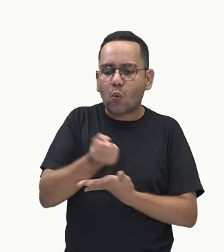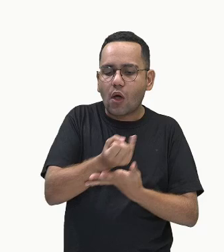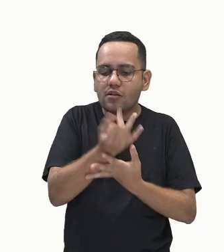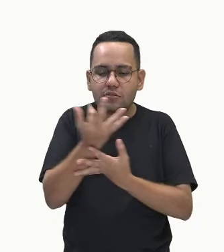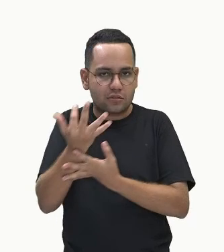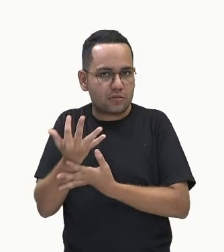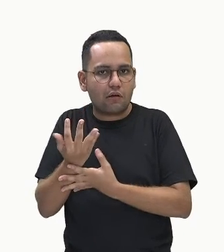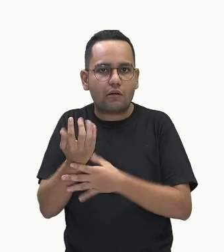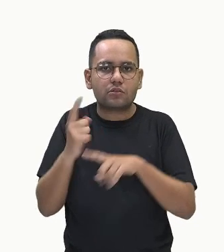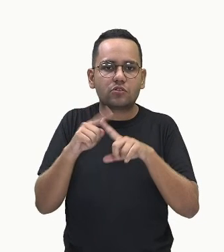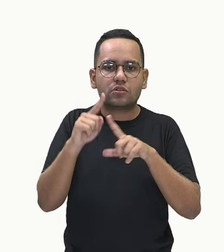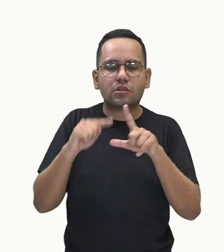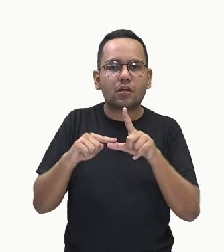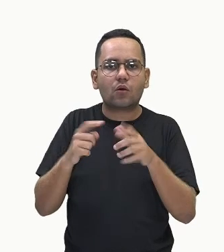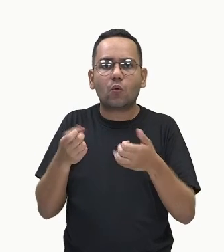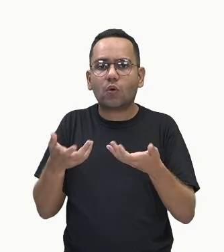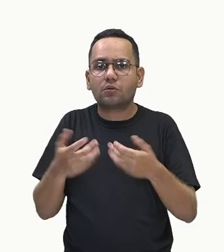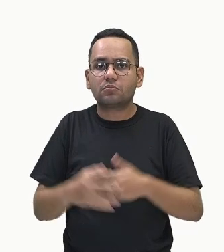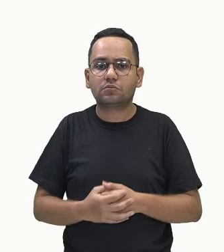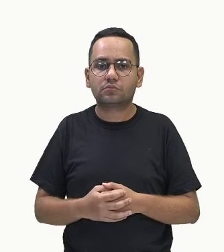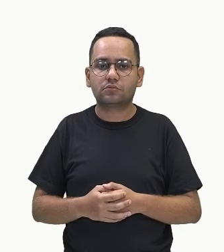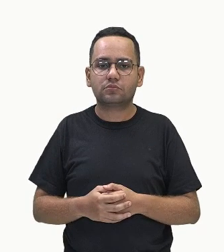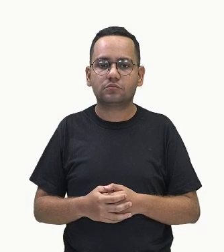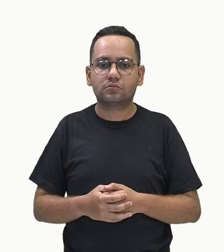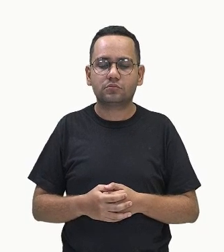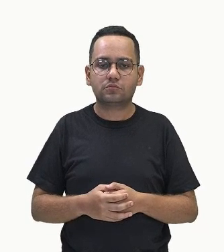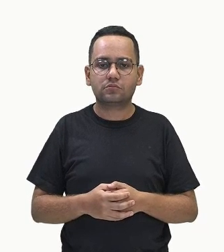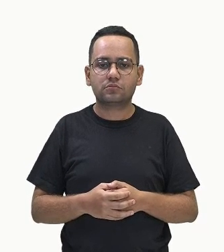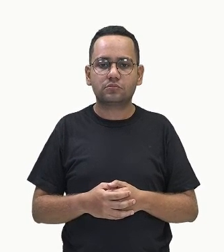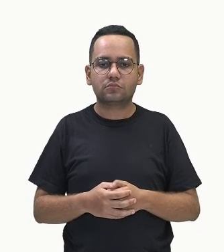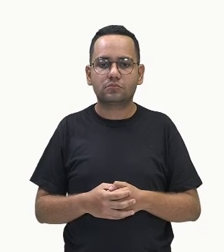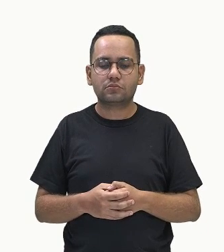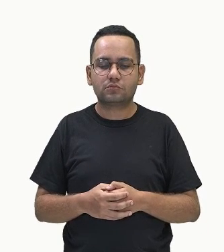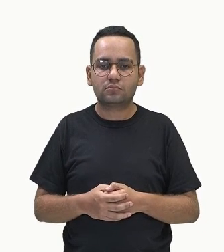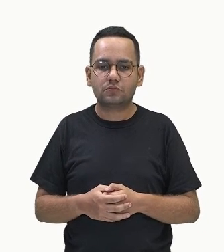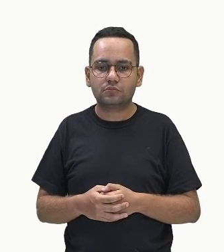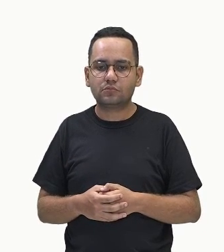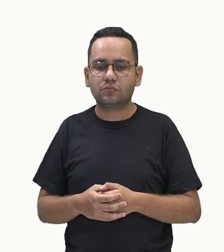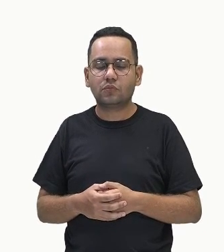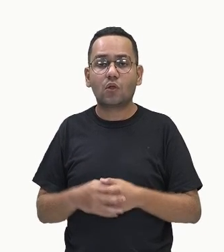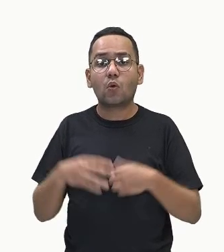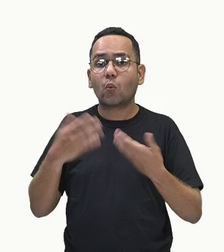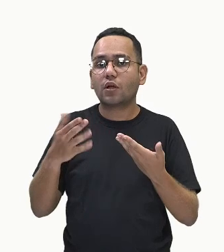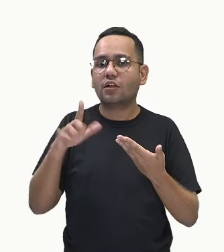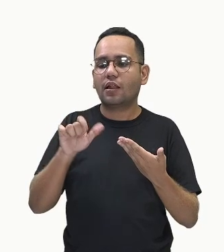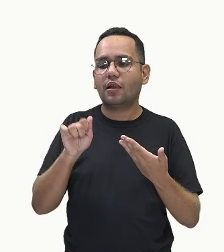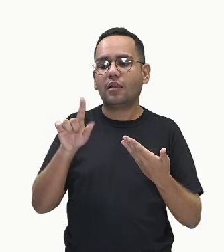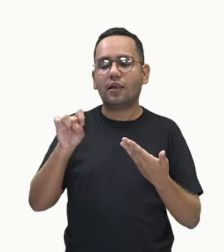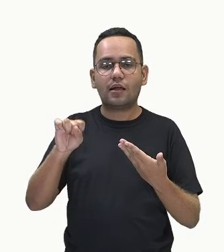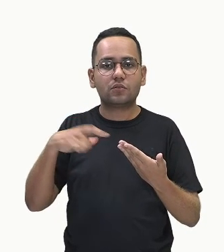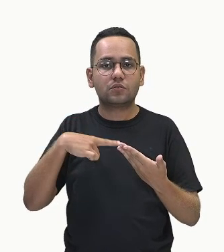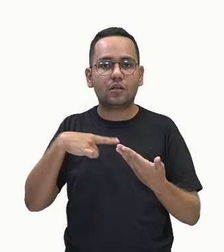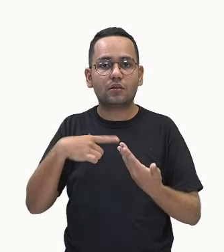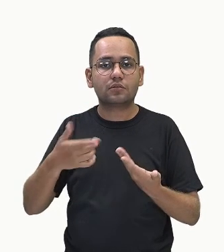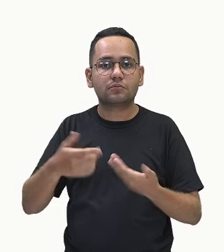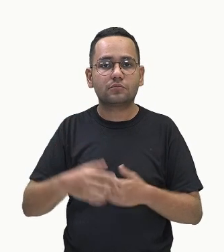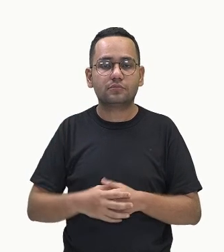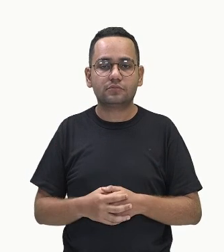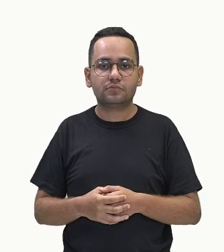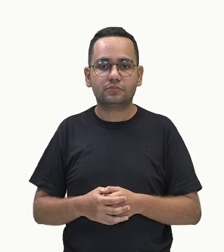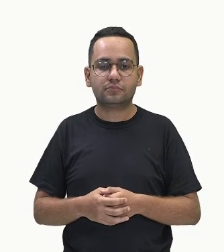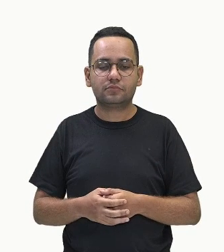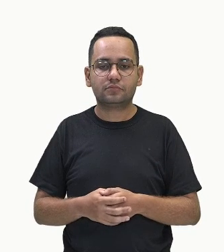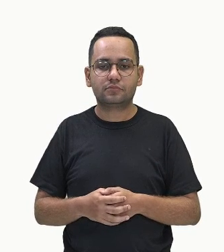Essa figura geométrica tem quantos triângulos? Quantos lados aí esse polígono tem? Então, olha